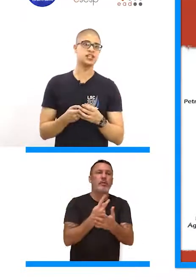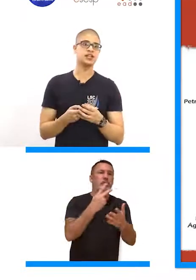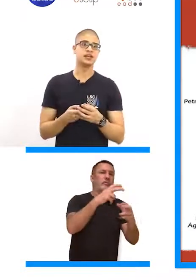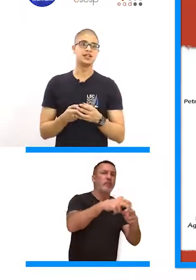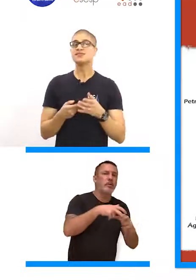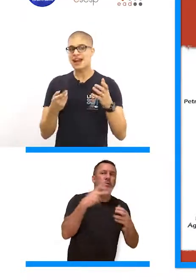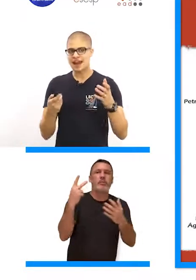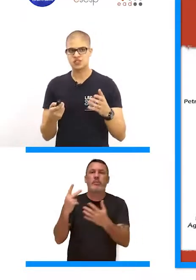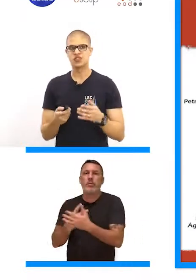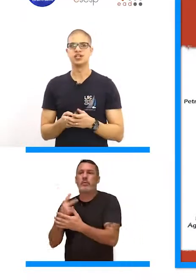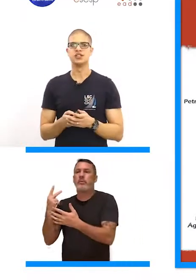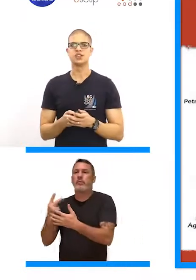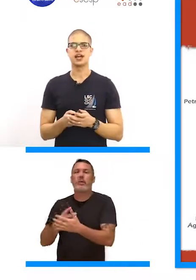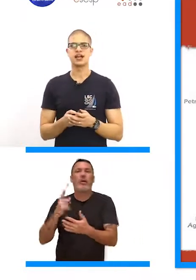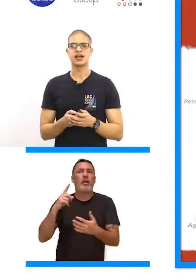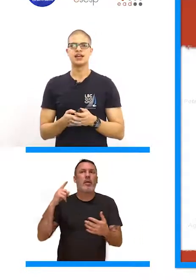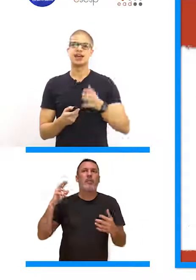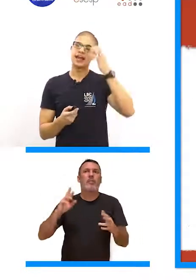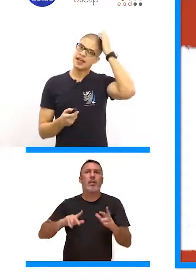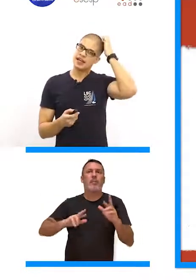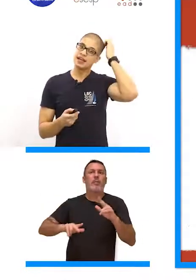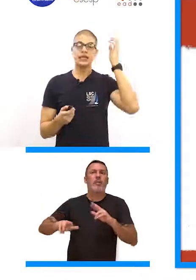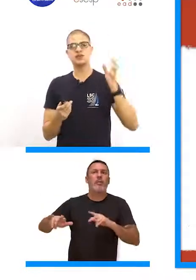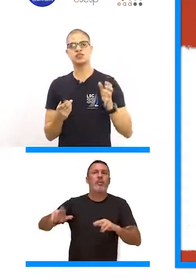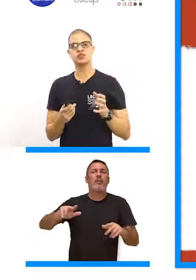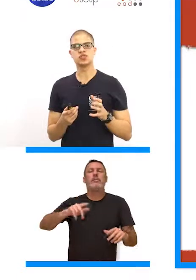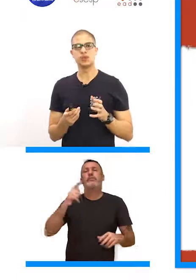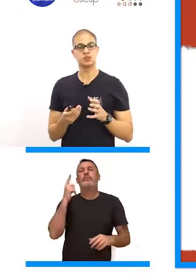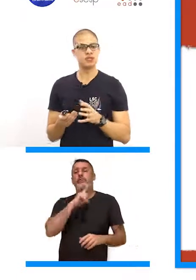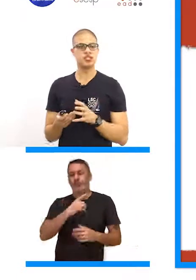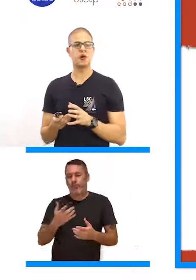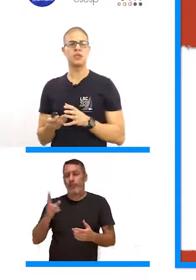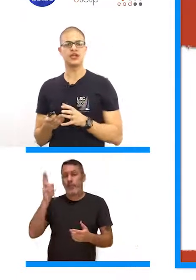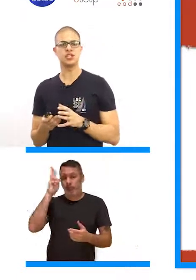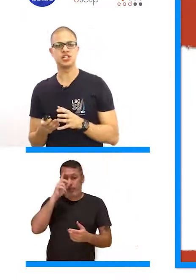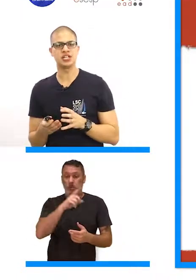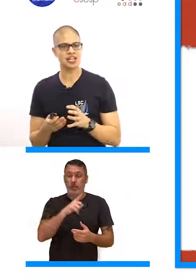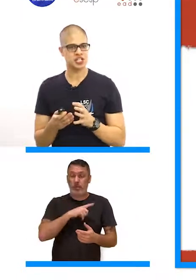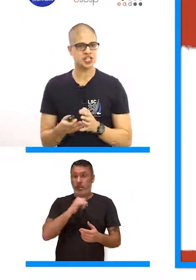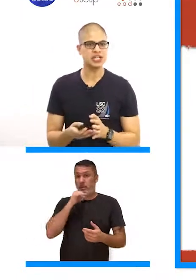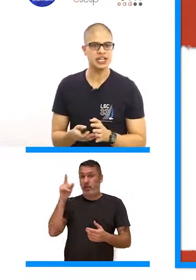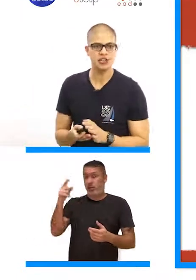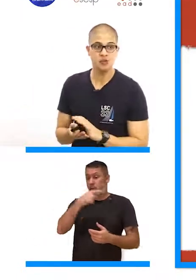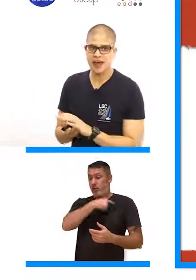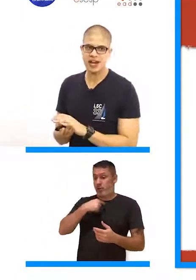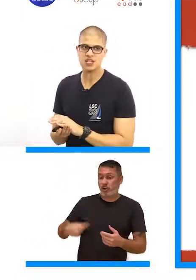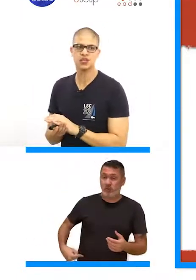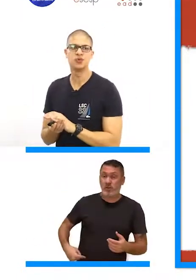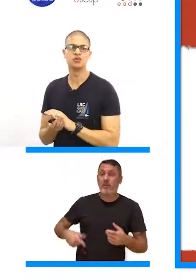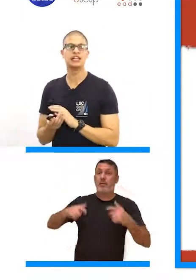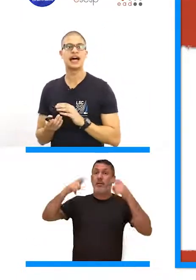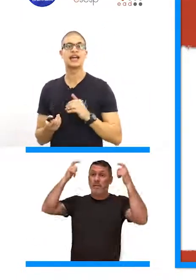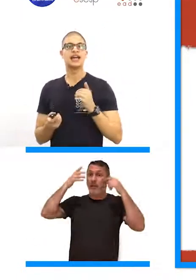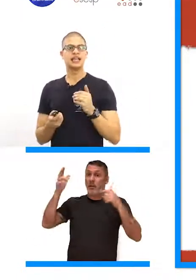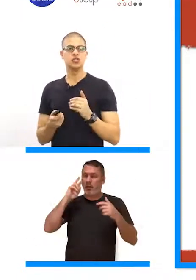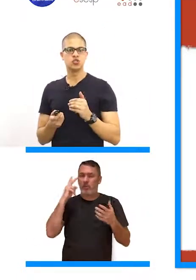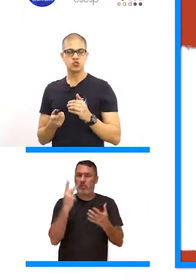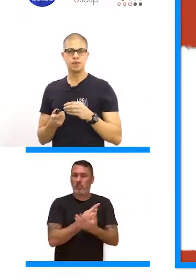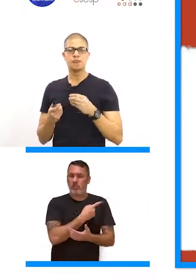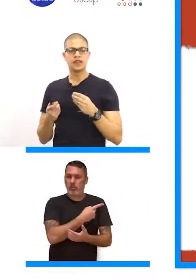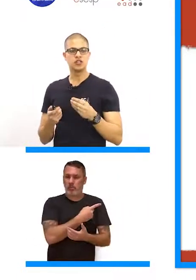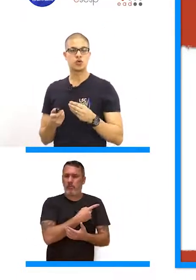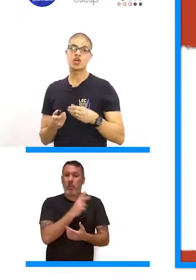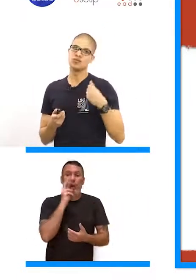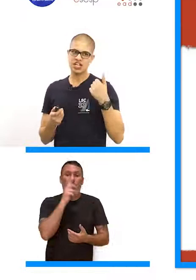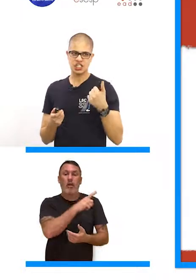digamos assim, drásticas, tá? Lembre-se dos exemplos, principalmente na China e no México, tá?